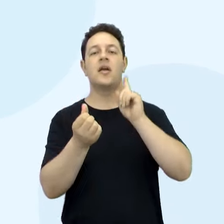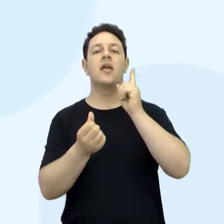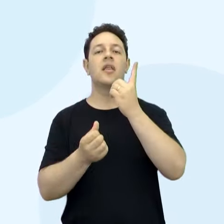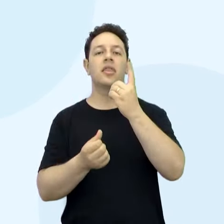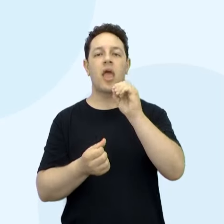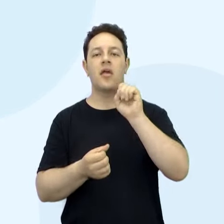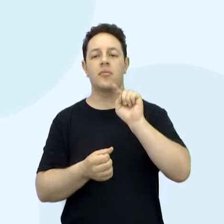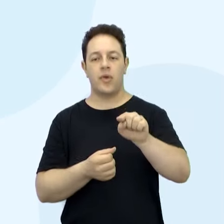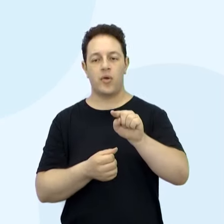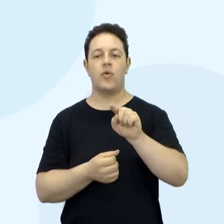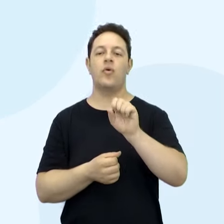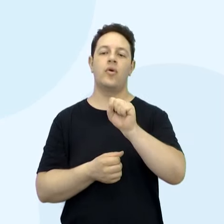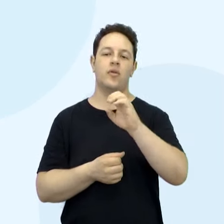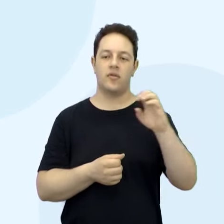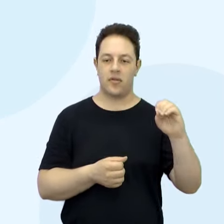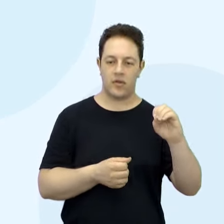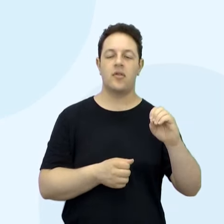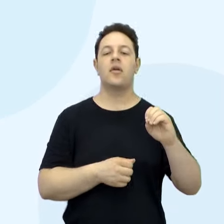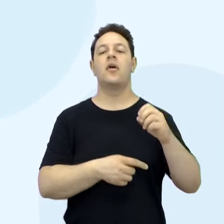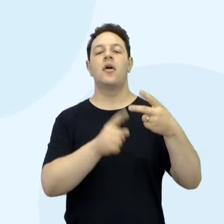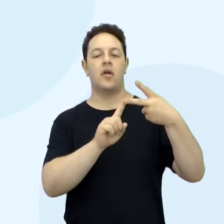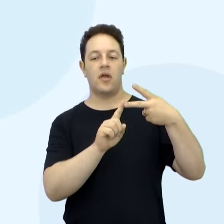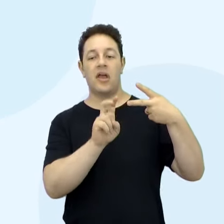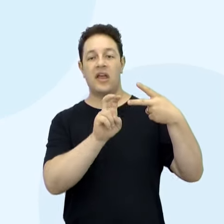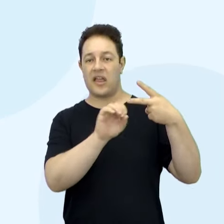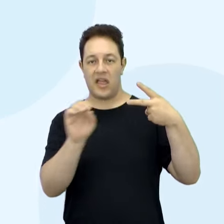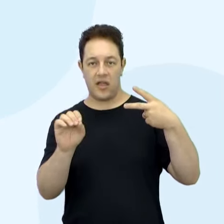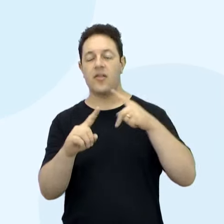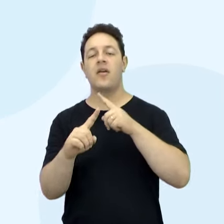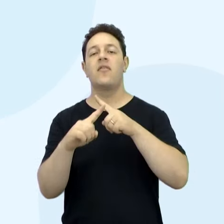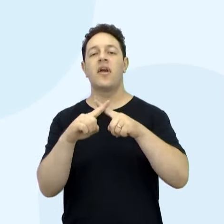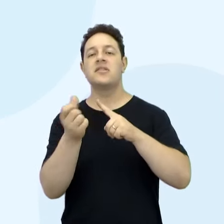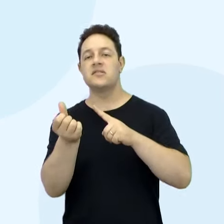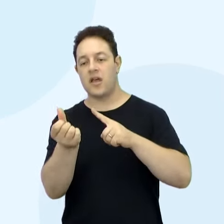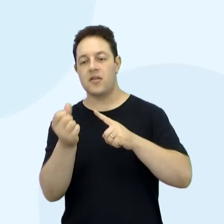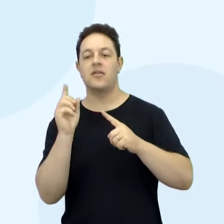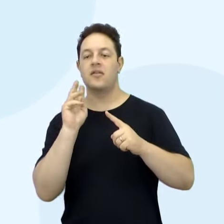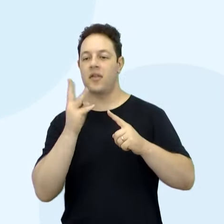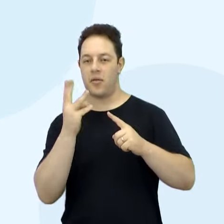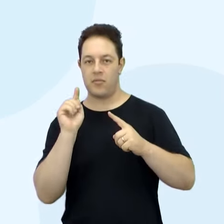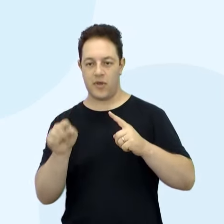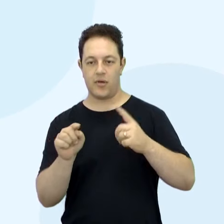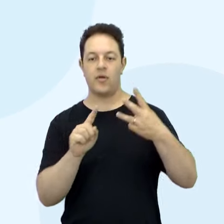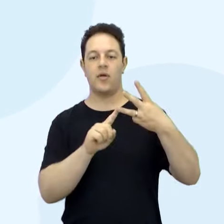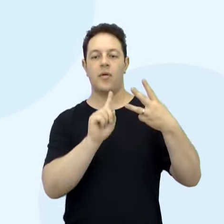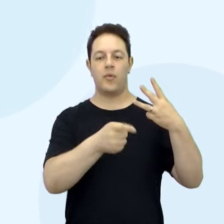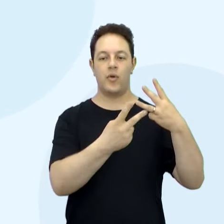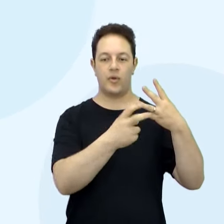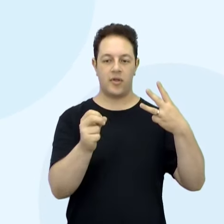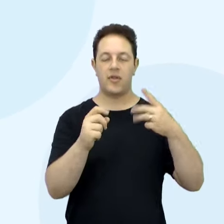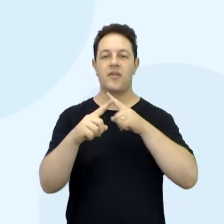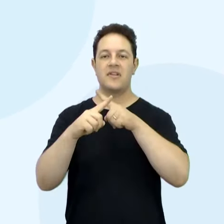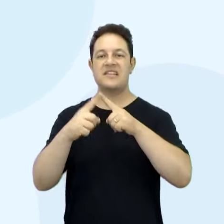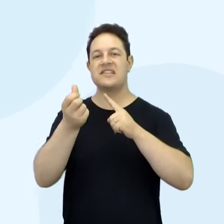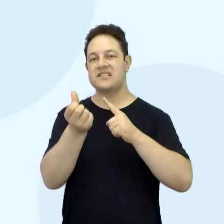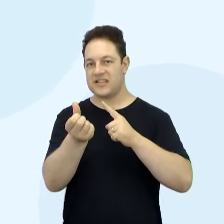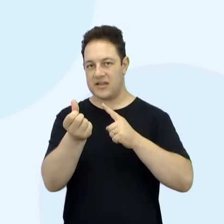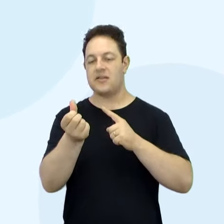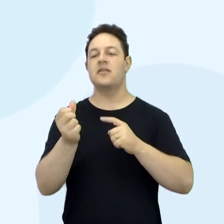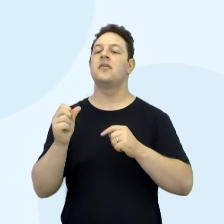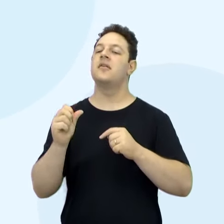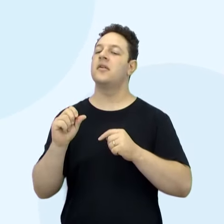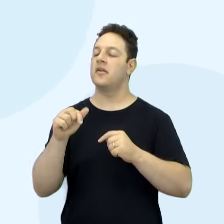10.800. O 500 eu vou multiplicar por 6, dá 3.000. O 1.200 eu vou multiplicar por 6, dá 7.200.